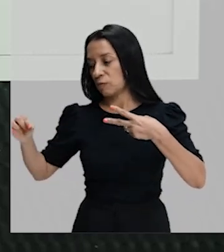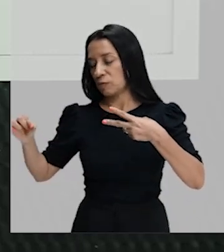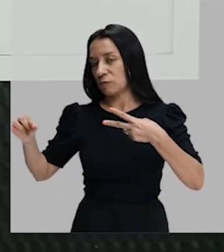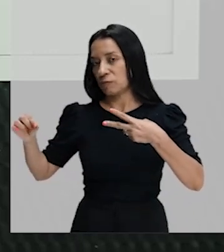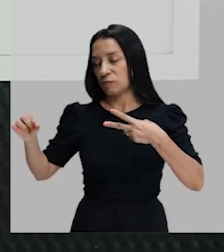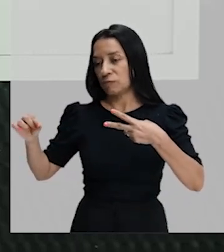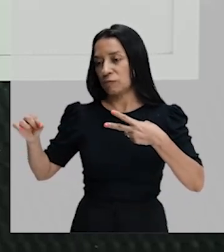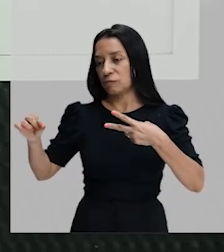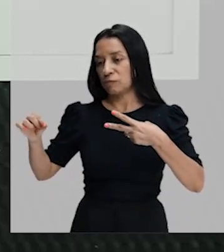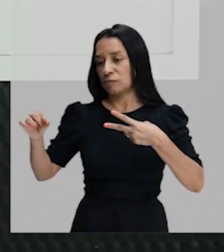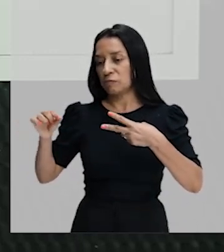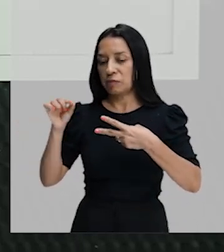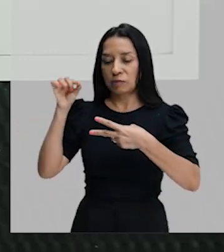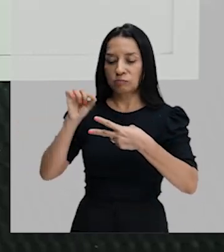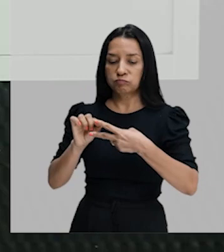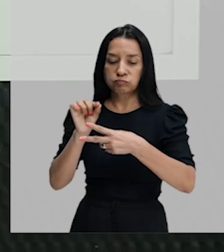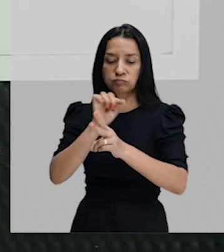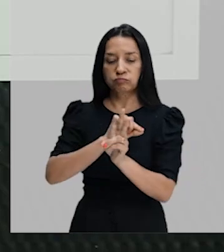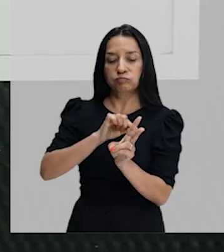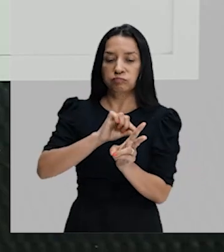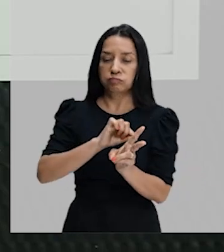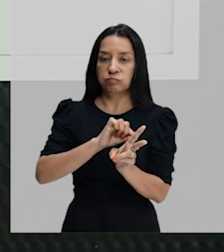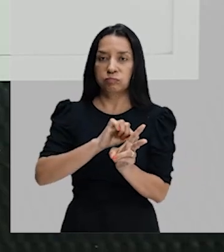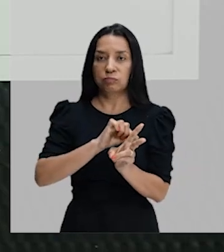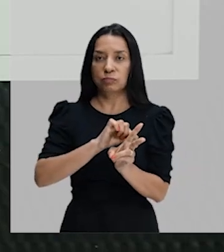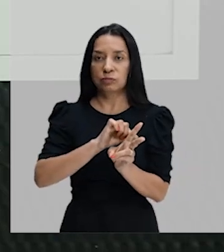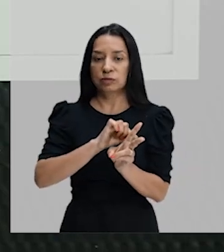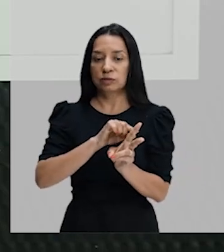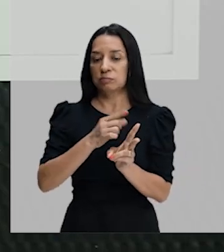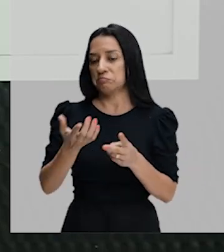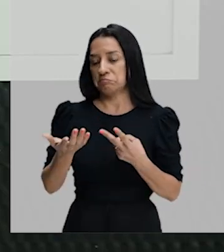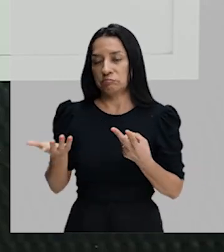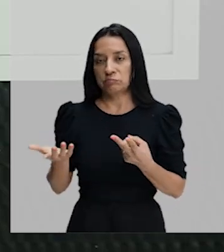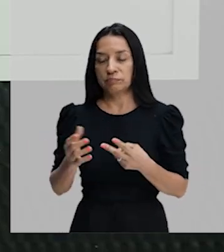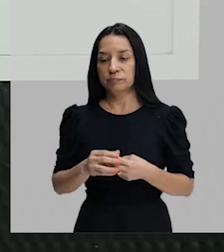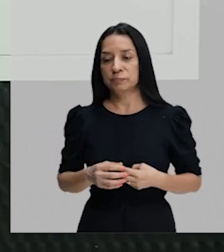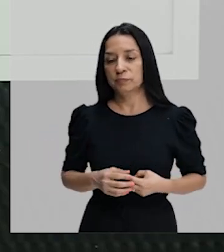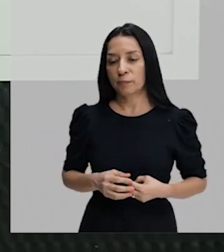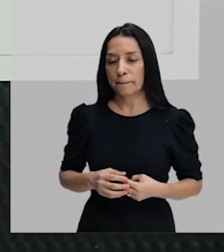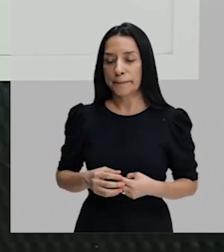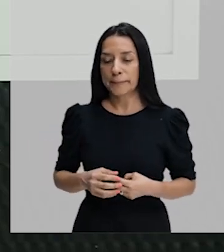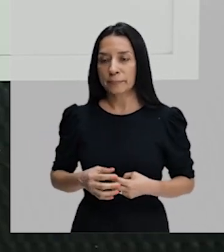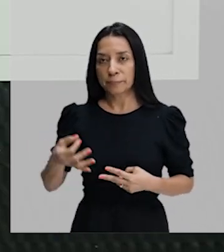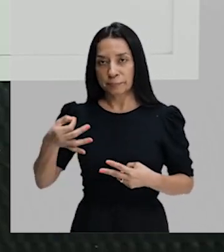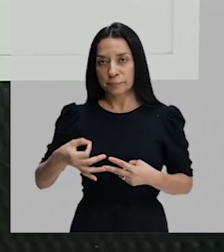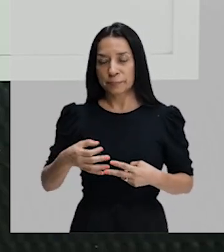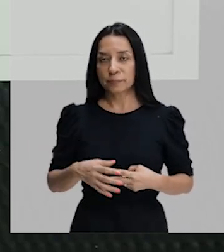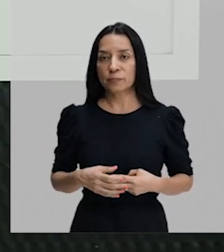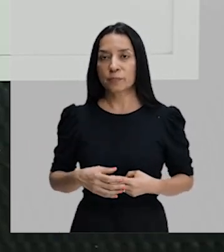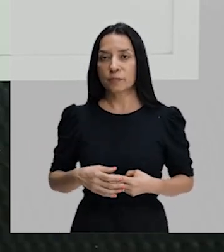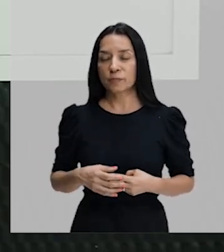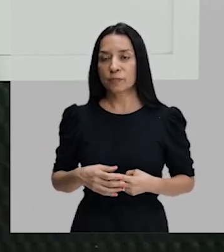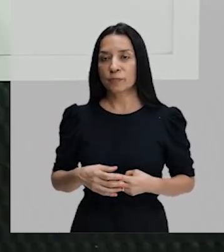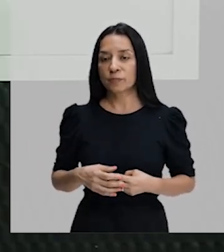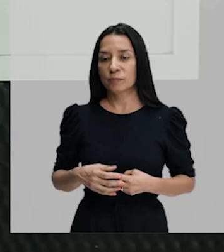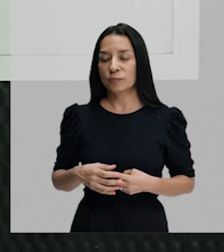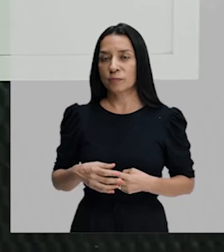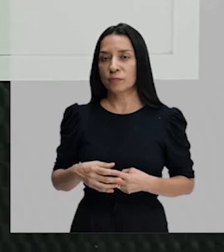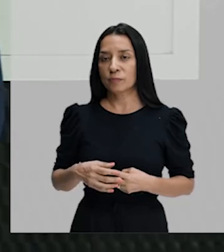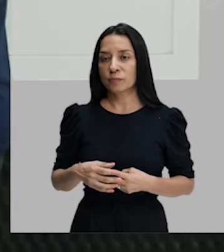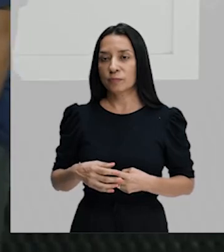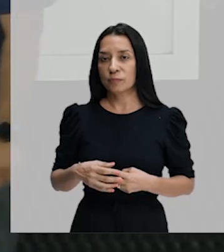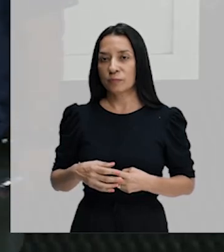horizontal, ou ele aponta para a direita ou ele aponta para a esquerda. Certinho? Um vetor que está